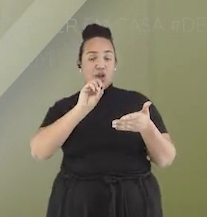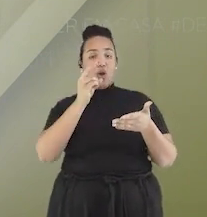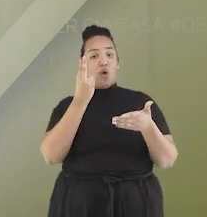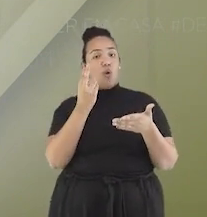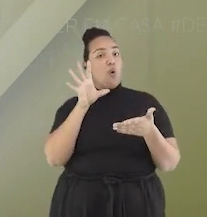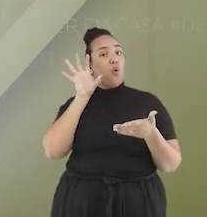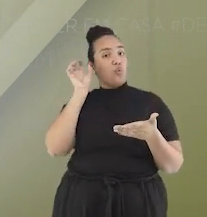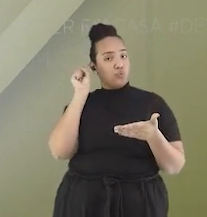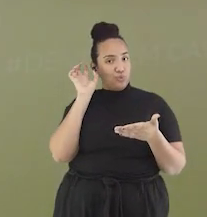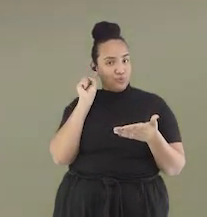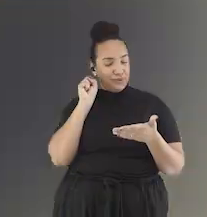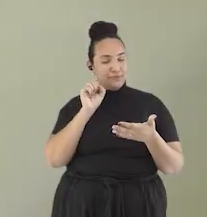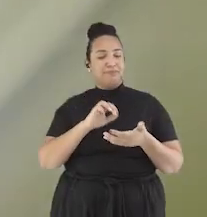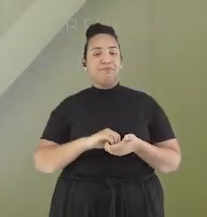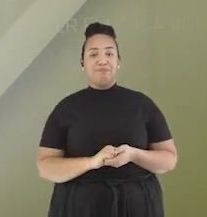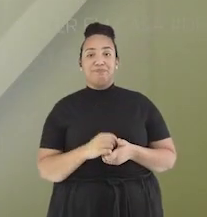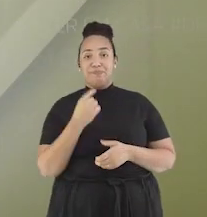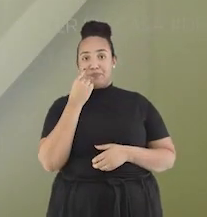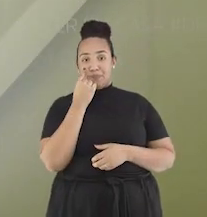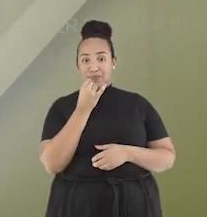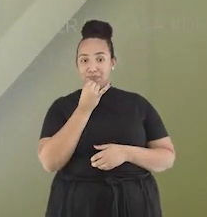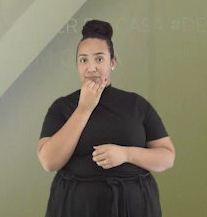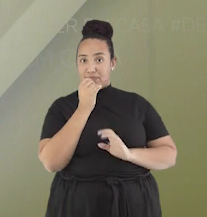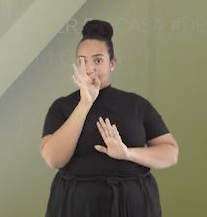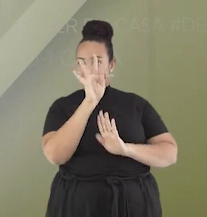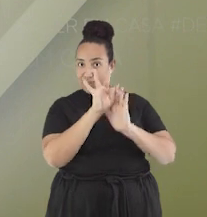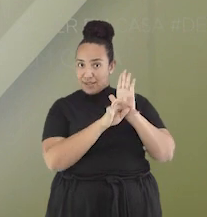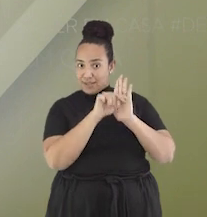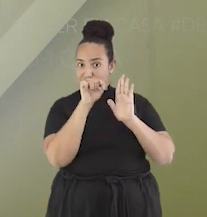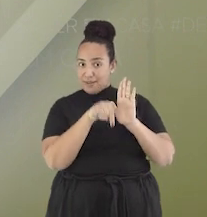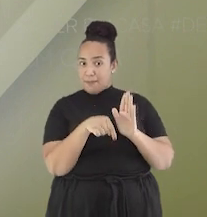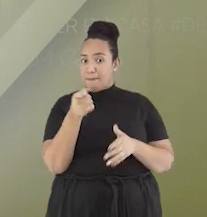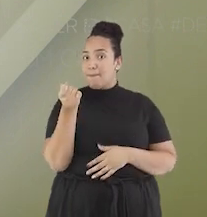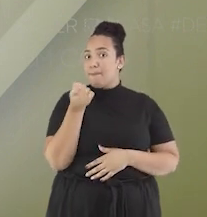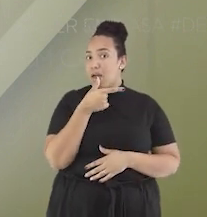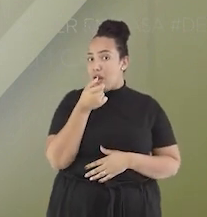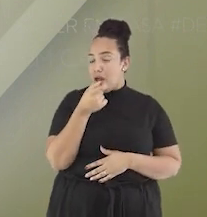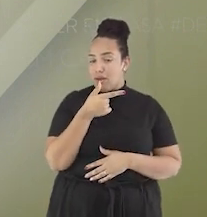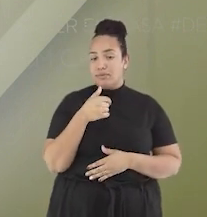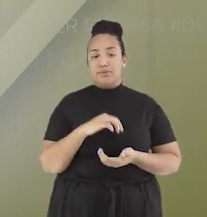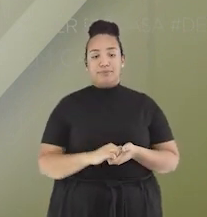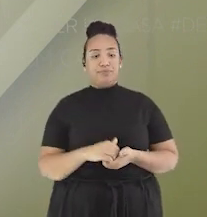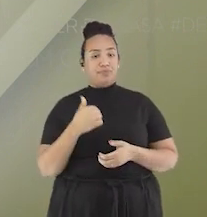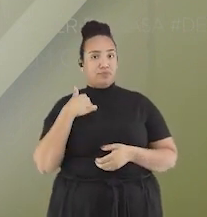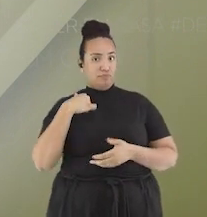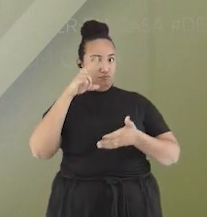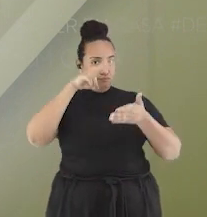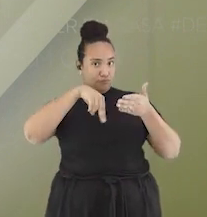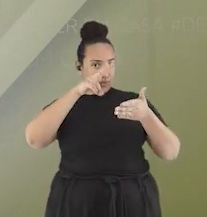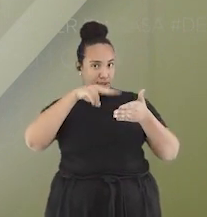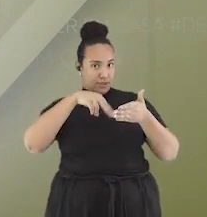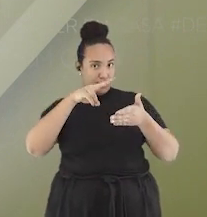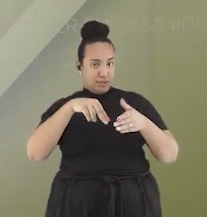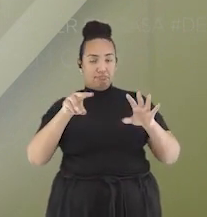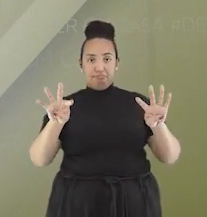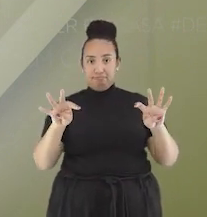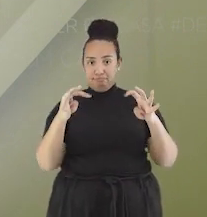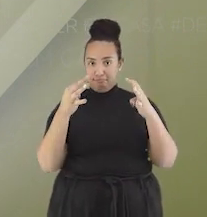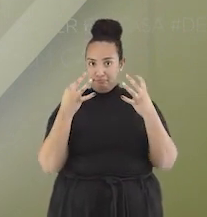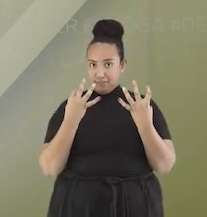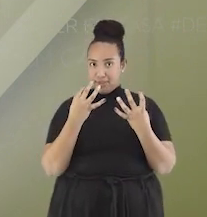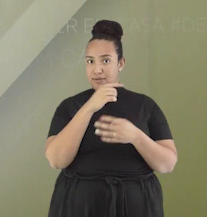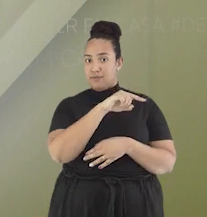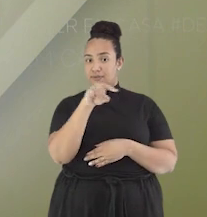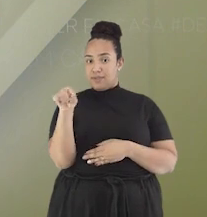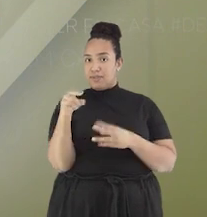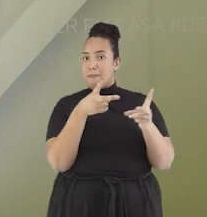a ouve ou lê. Veja só um exemplo de texto do gênero piada. Vou fazer a leitura desse